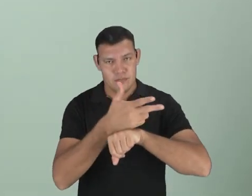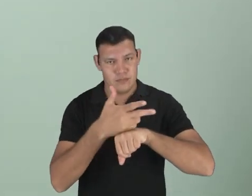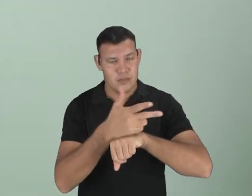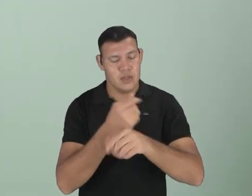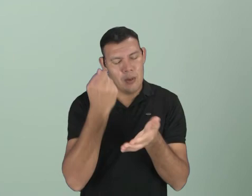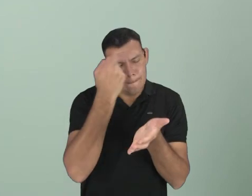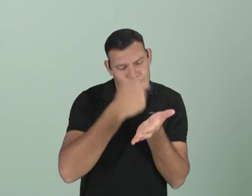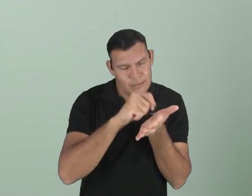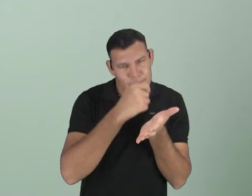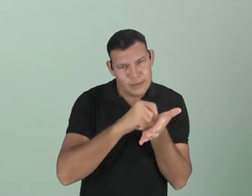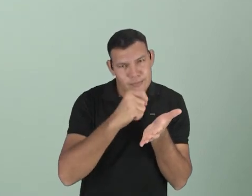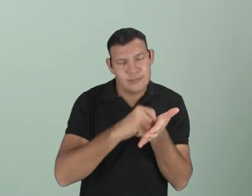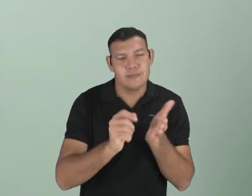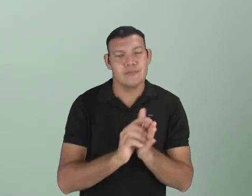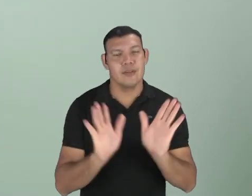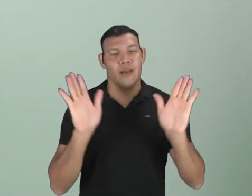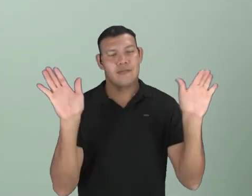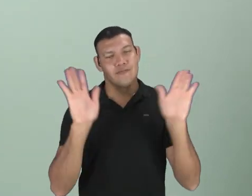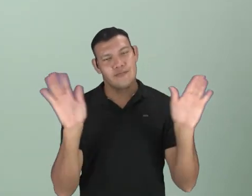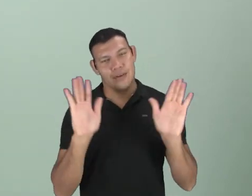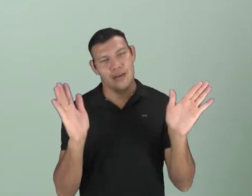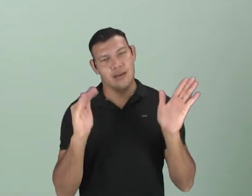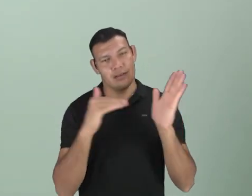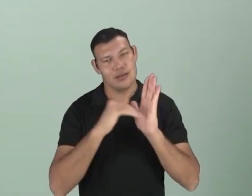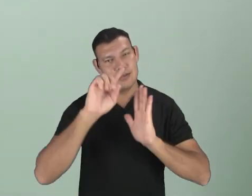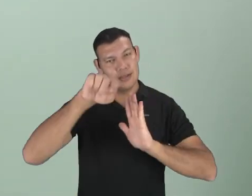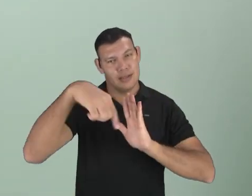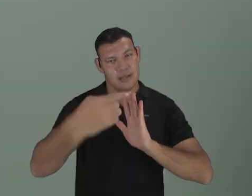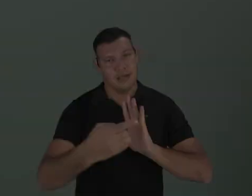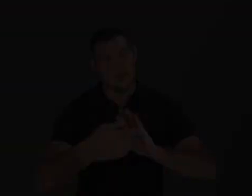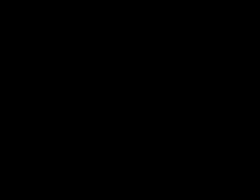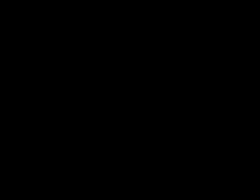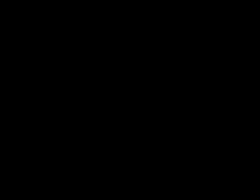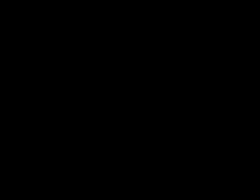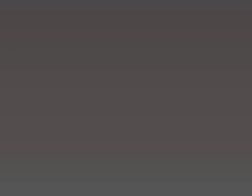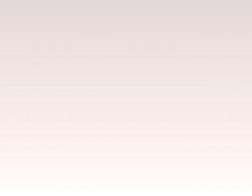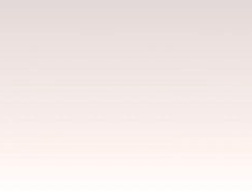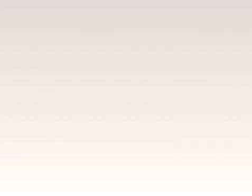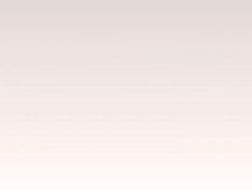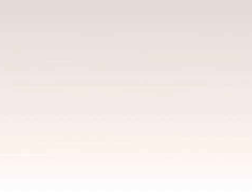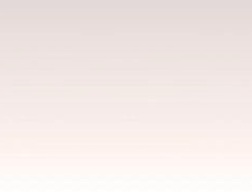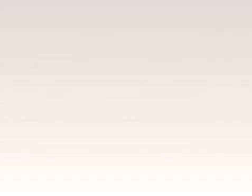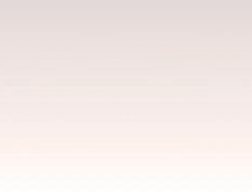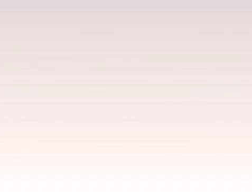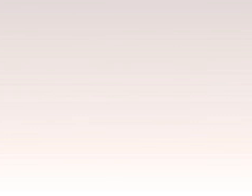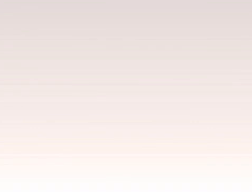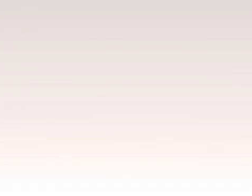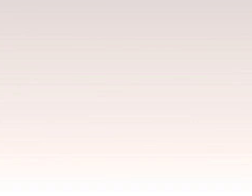as anotações, tá bom? Tchau, tchau e até mais!